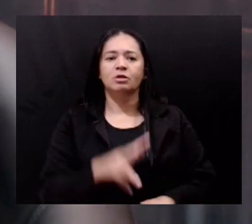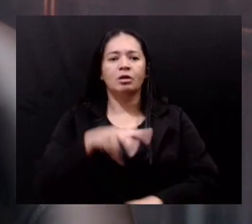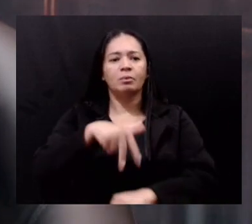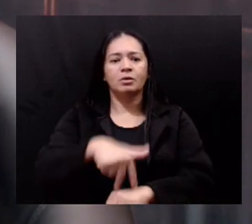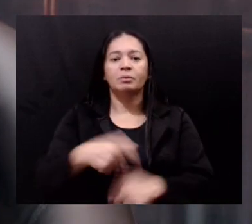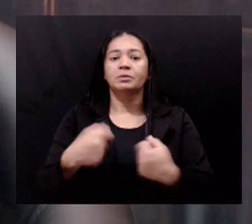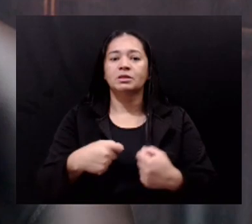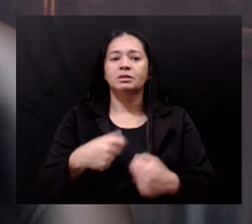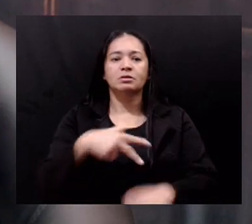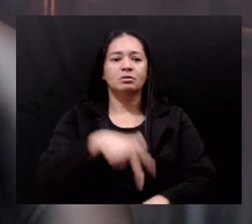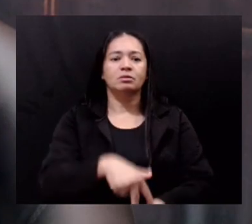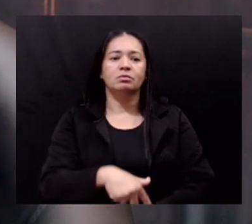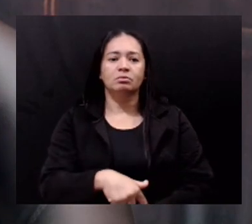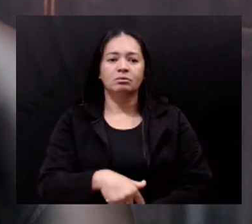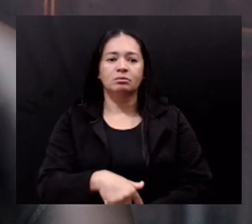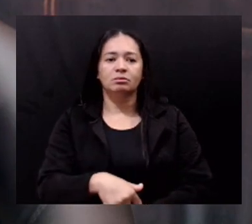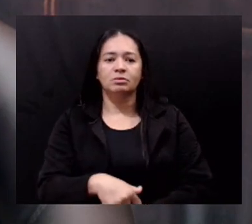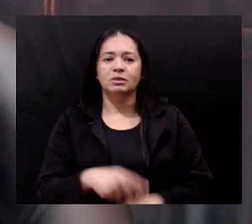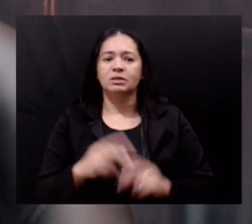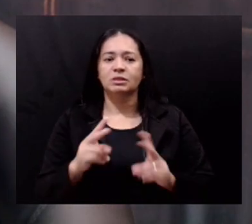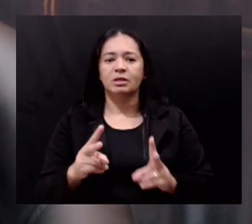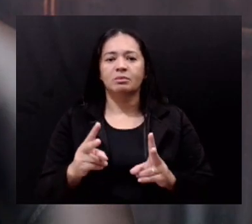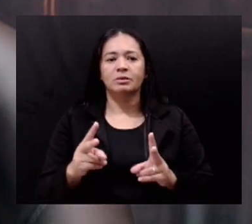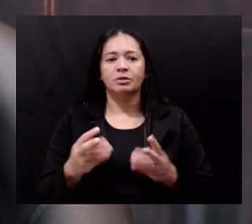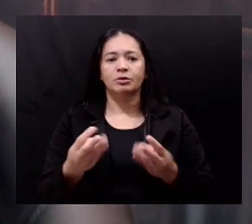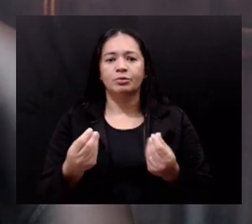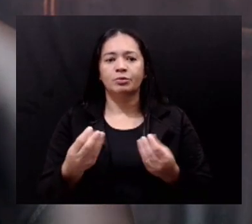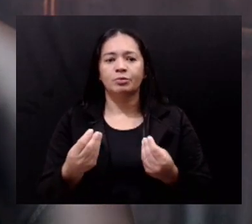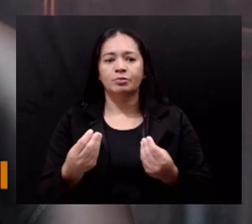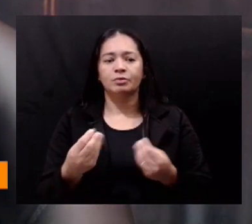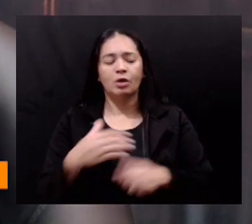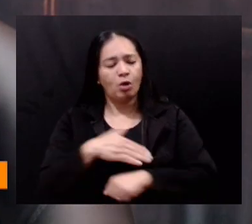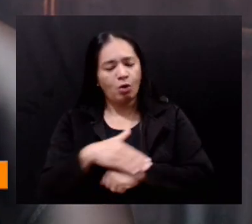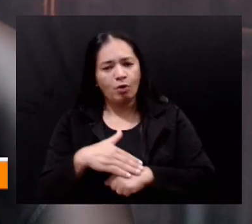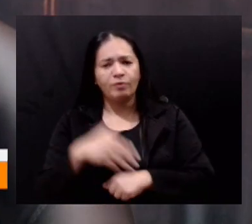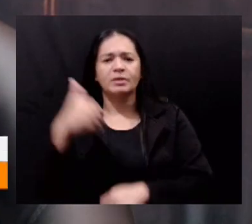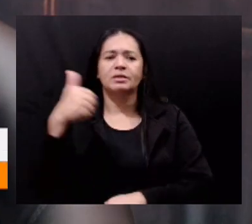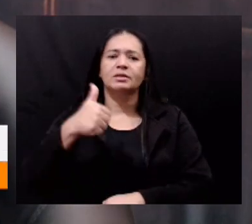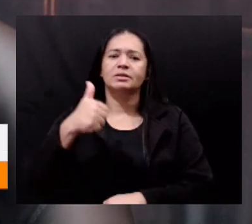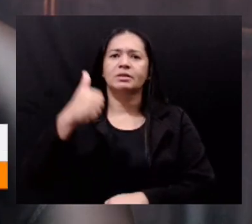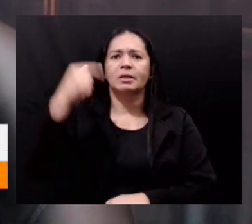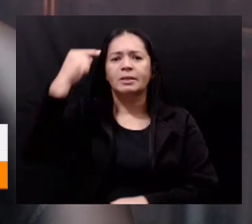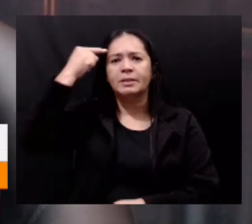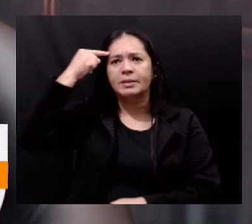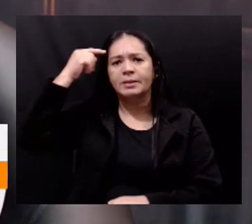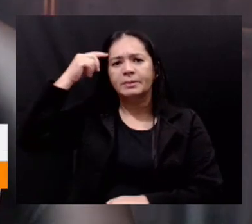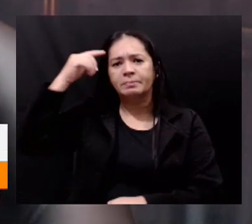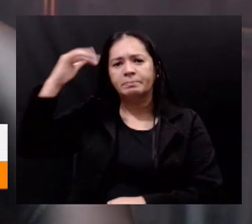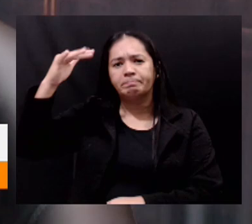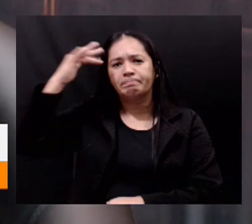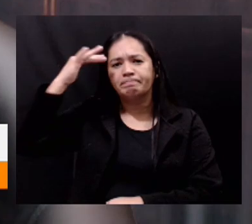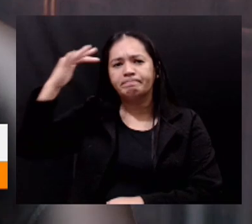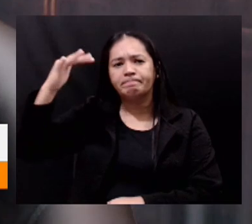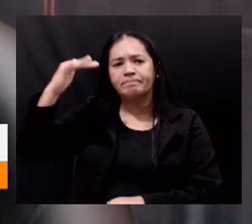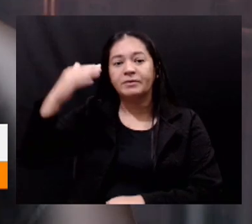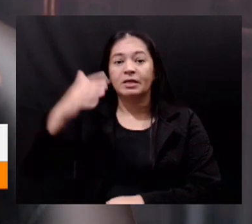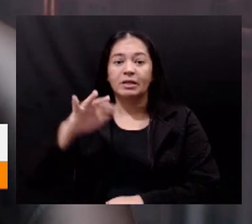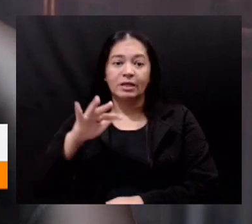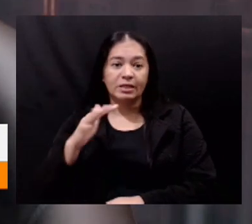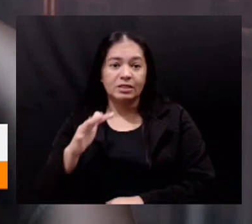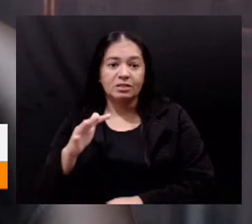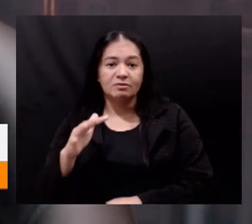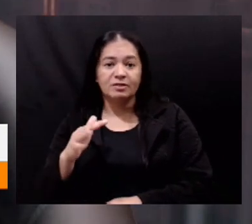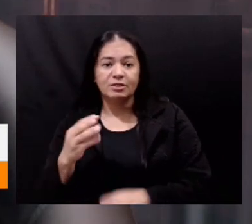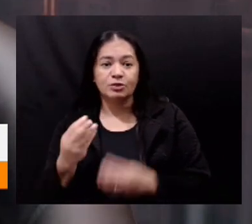sempre parto da questão assim, converse primeiro, reflita, né? Muitas vezes tem essa questão de estar sendo